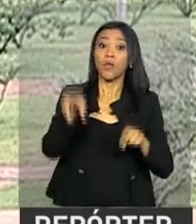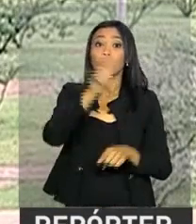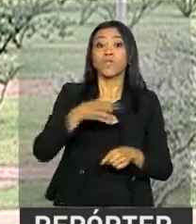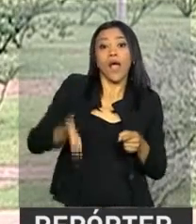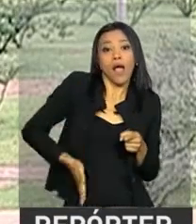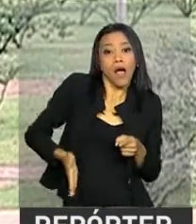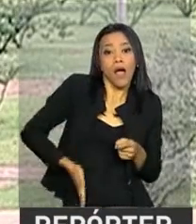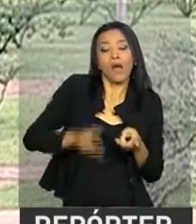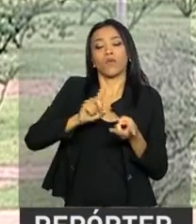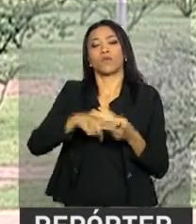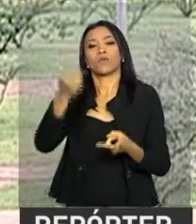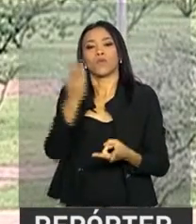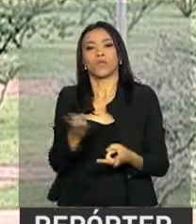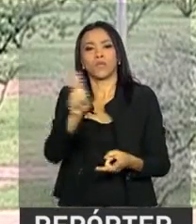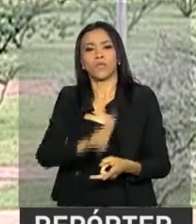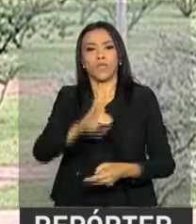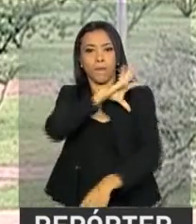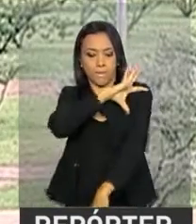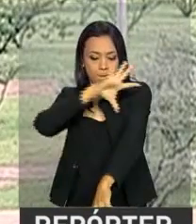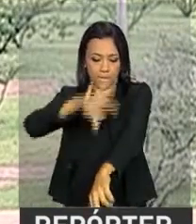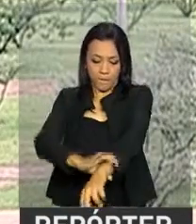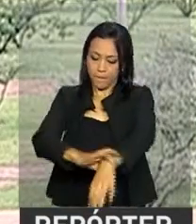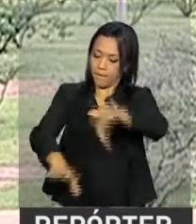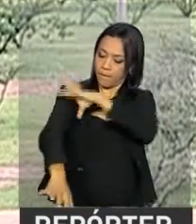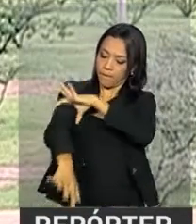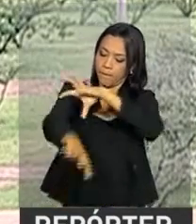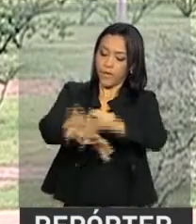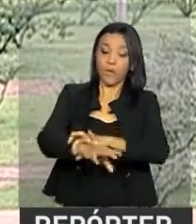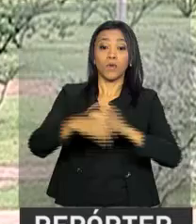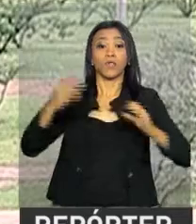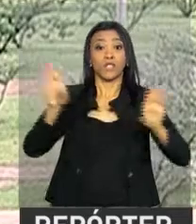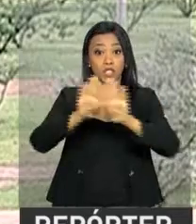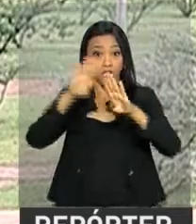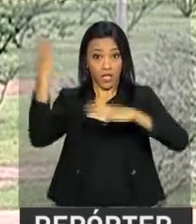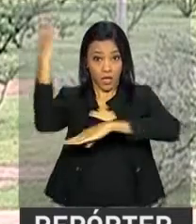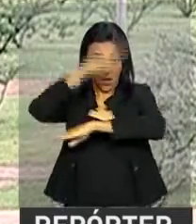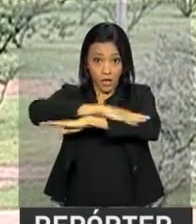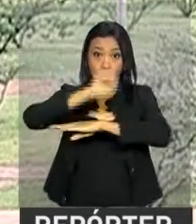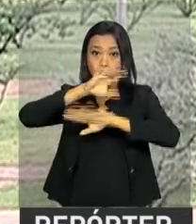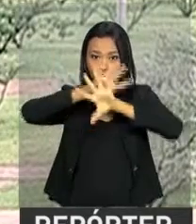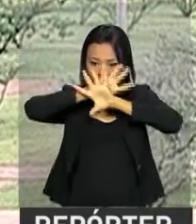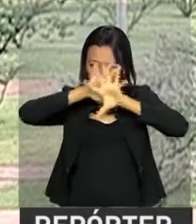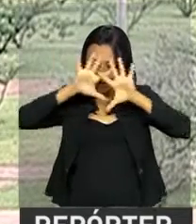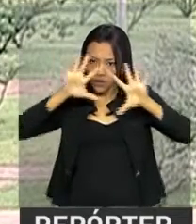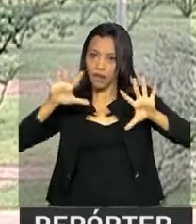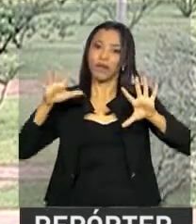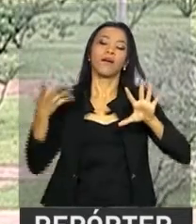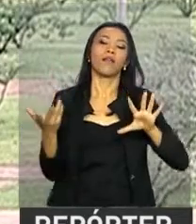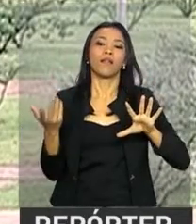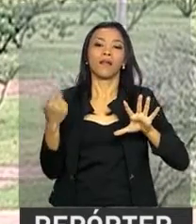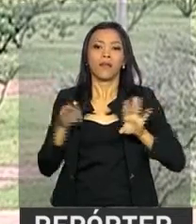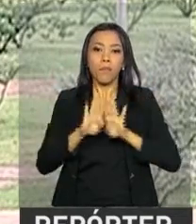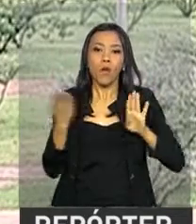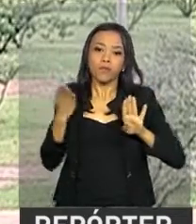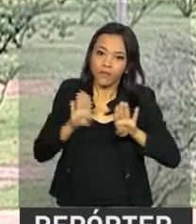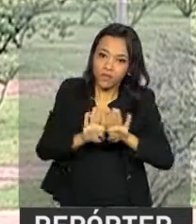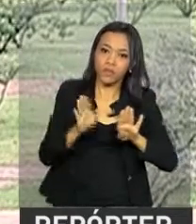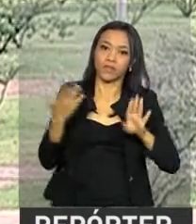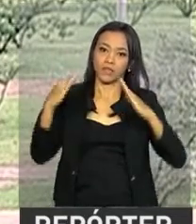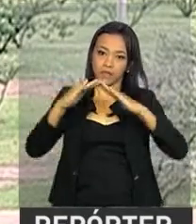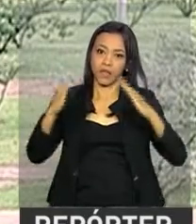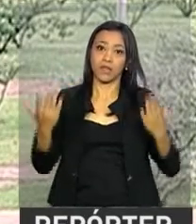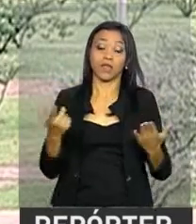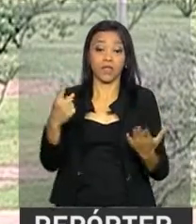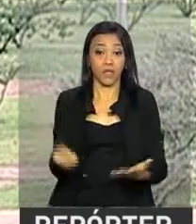mangas compridas, manter janelas e portas fechadas ou com tela de proteção. A doença do